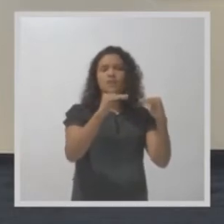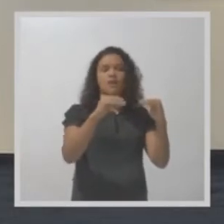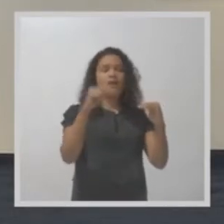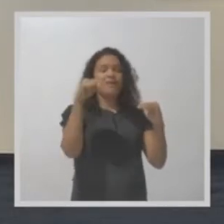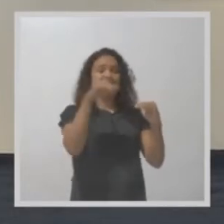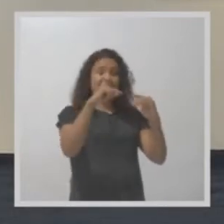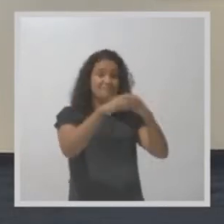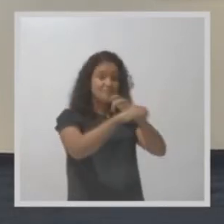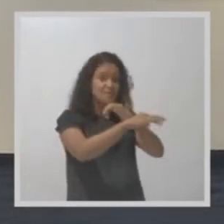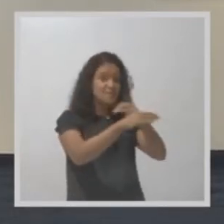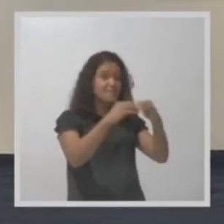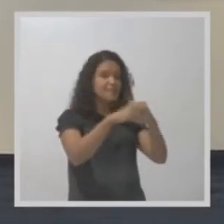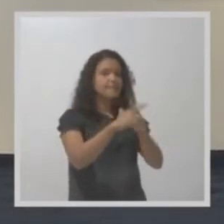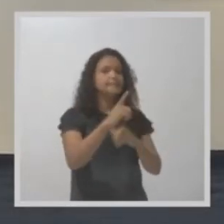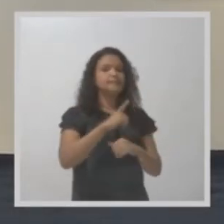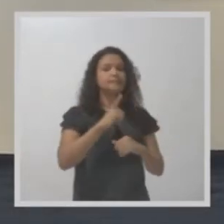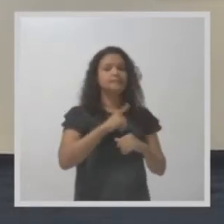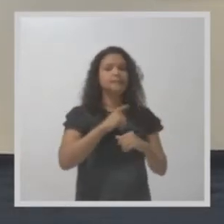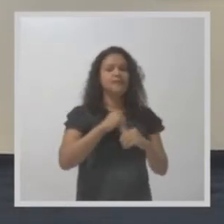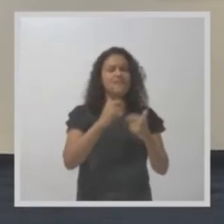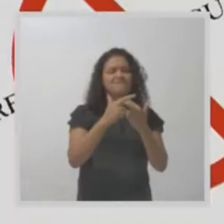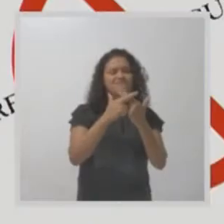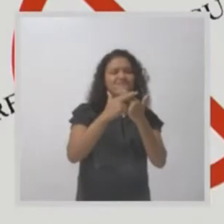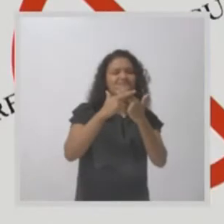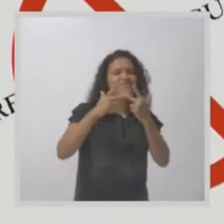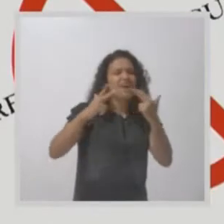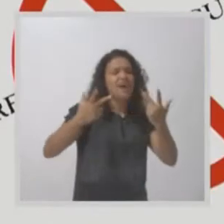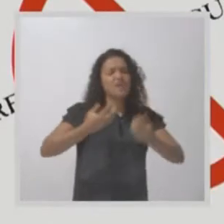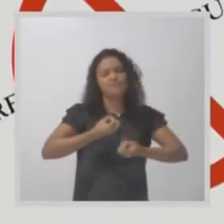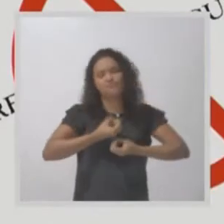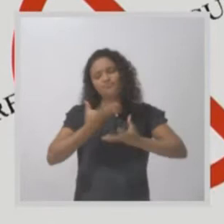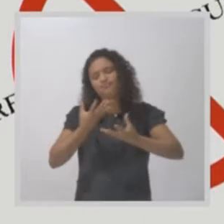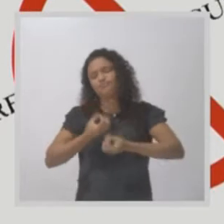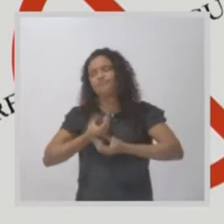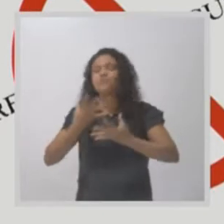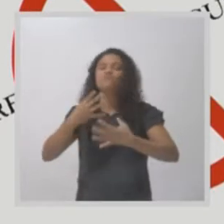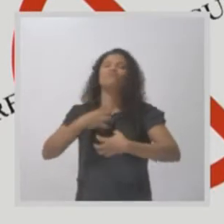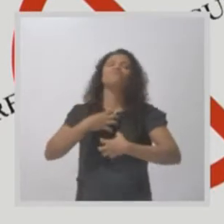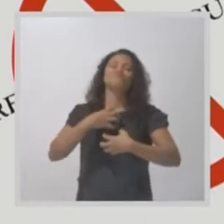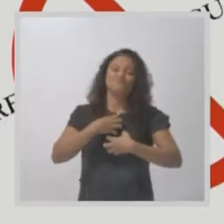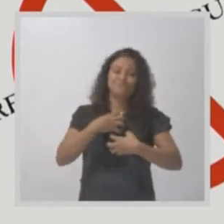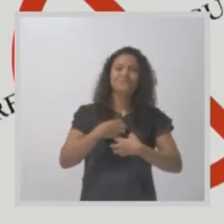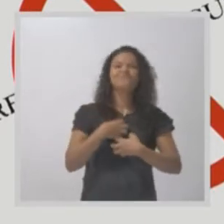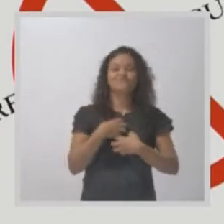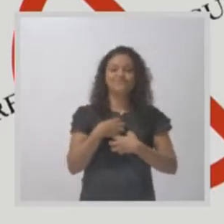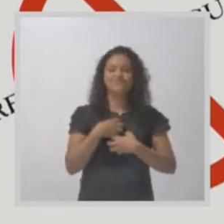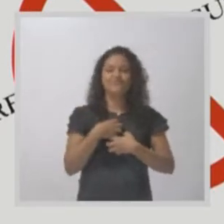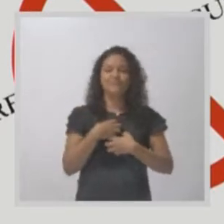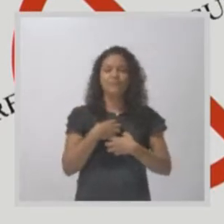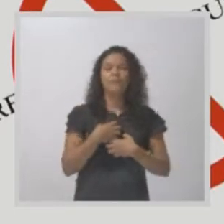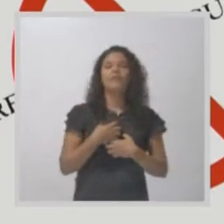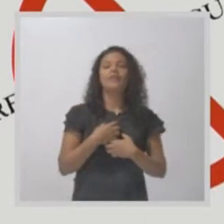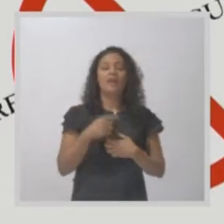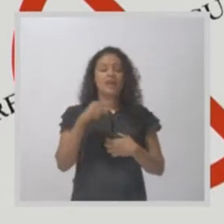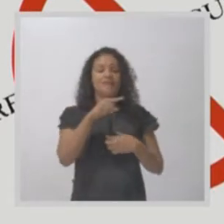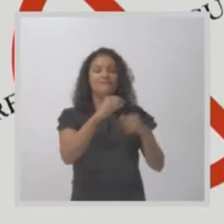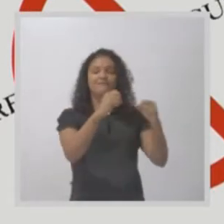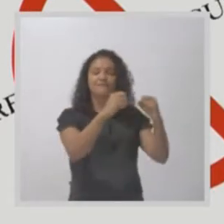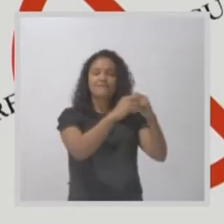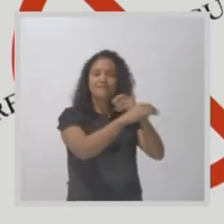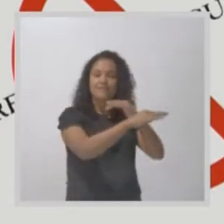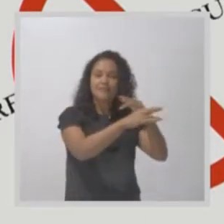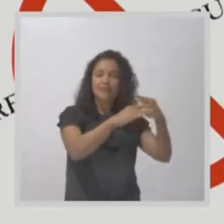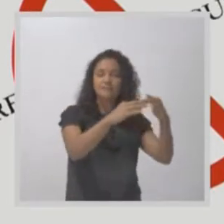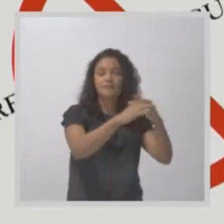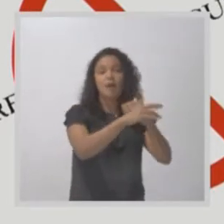várias formas de expressar essa língua, empregadas pelos falantes urbanos mais escolarizados e de